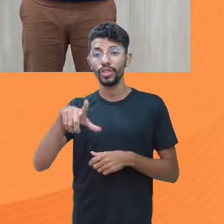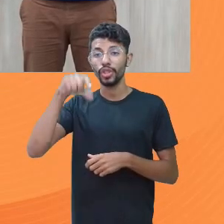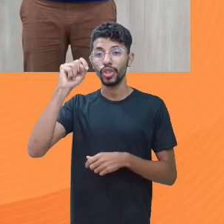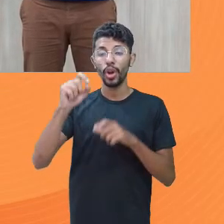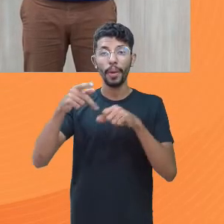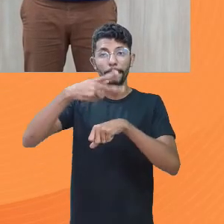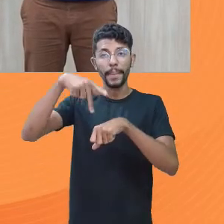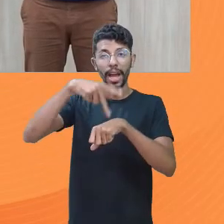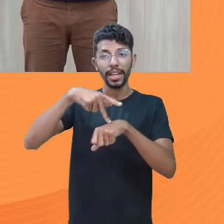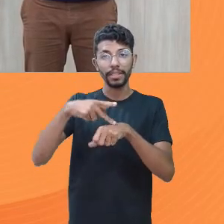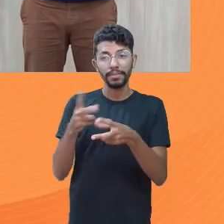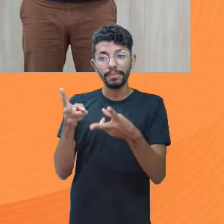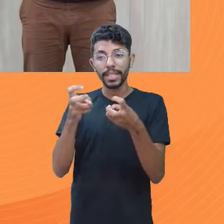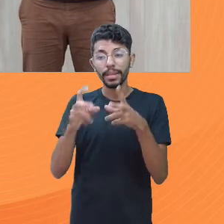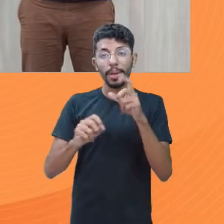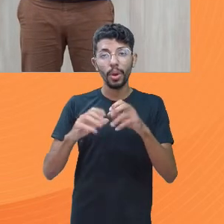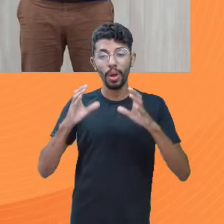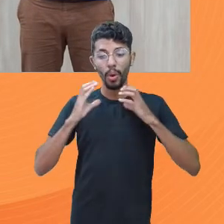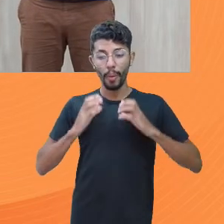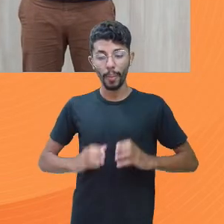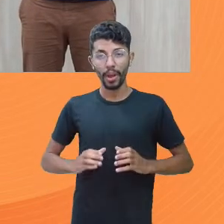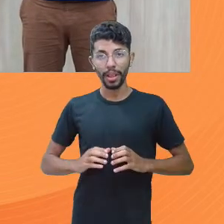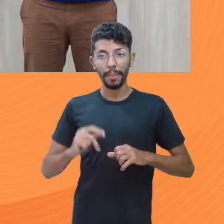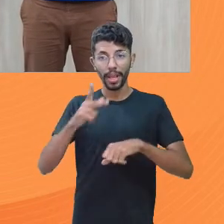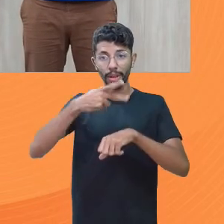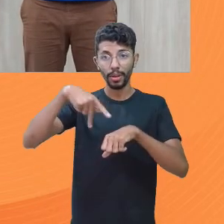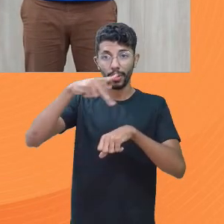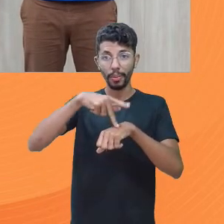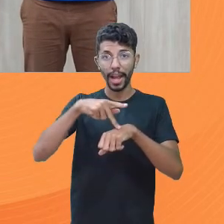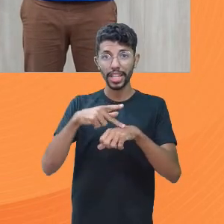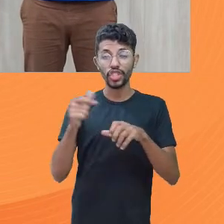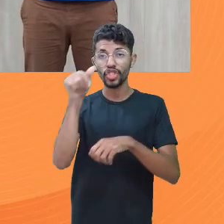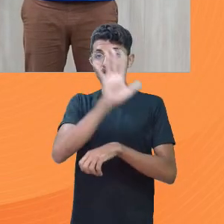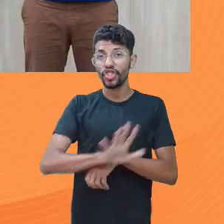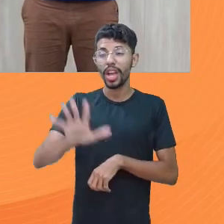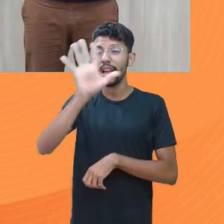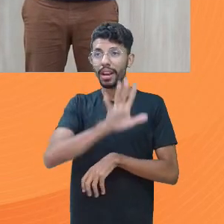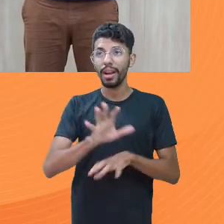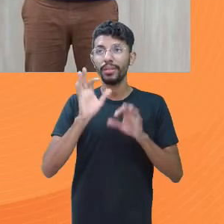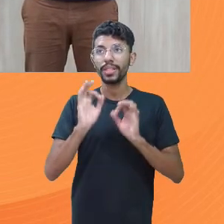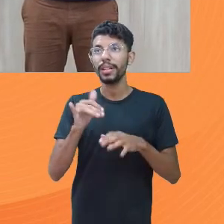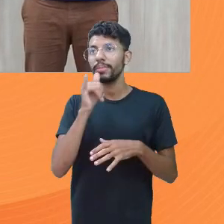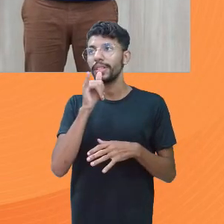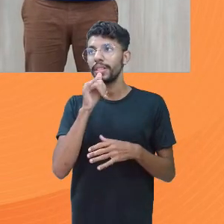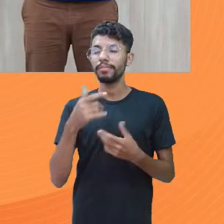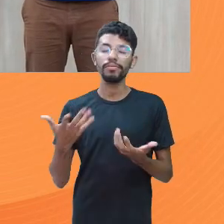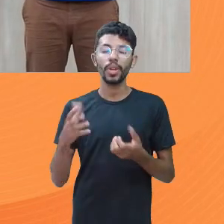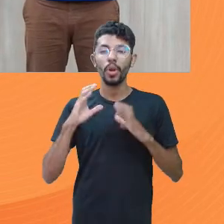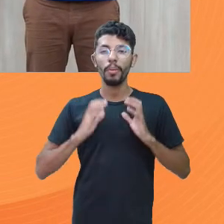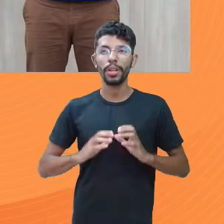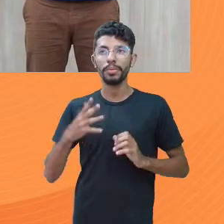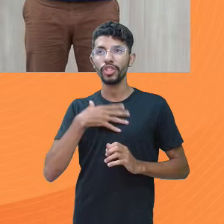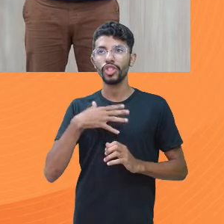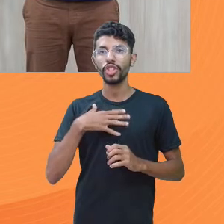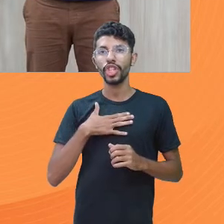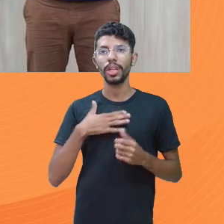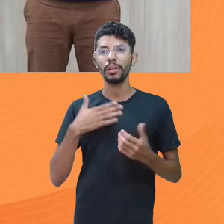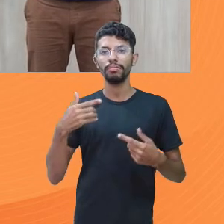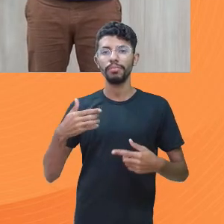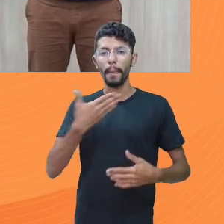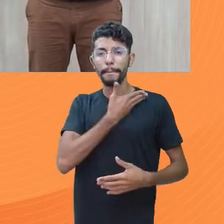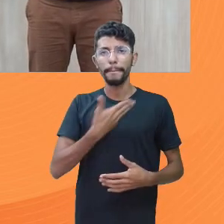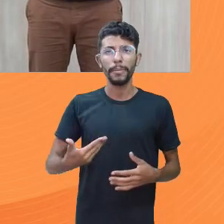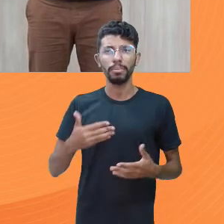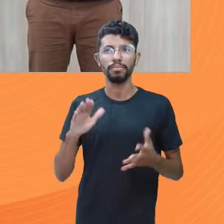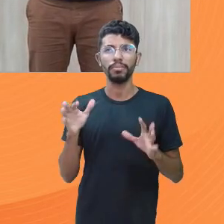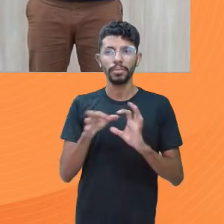ver o comportamento dessa nacionalidade em geral, um comportamento na situação pública, certo? Aí beleza, aí